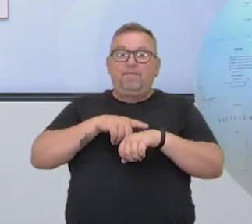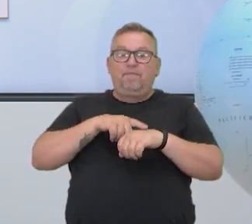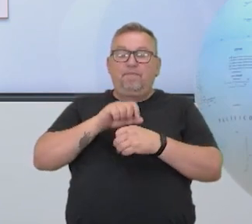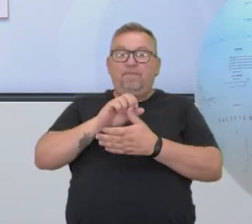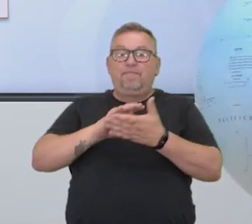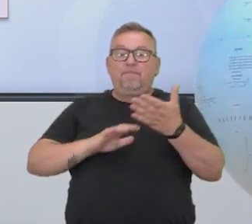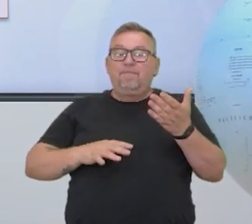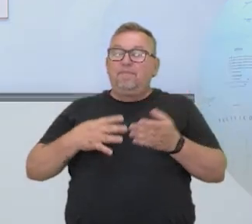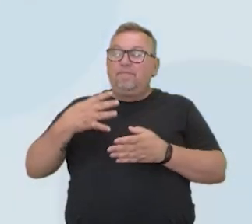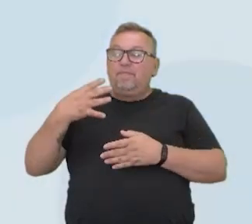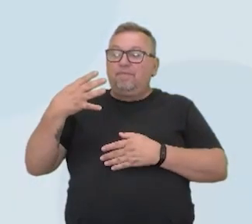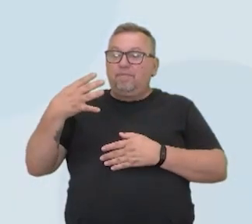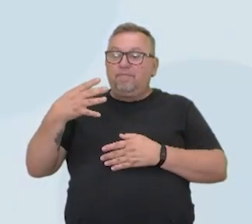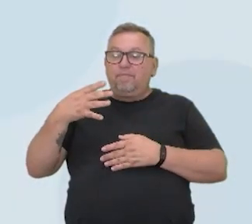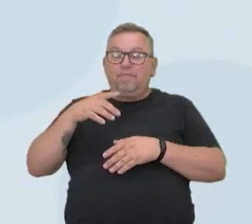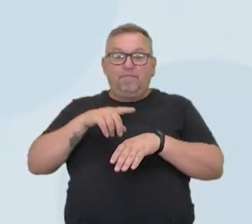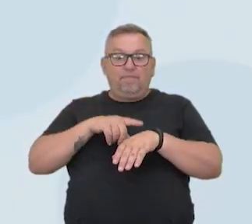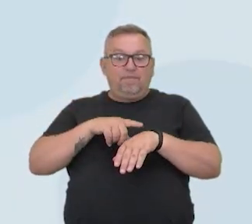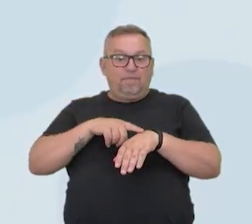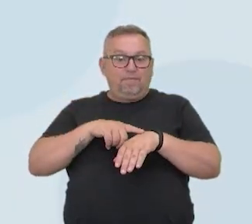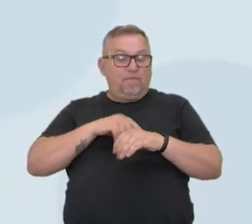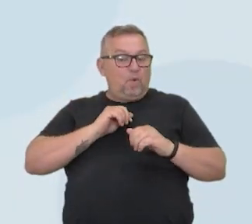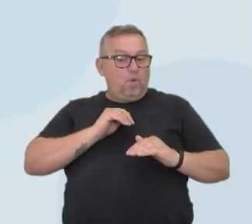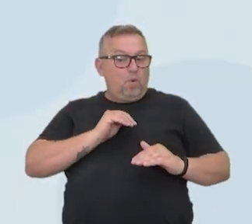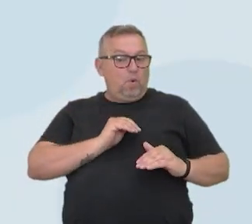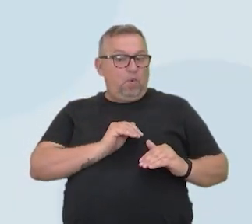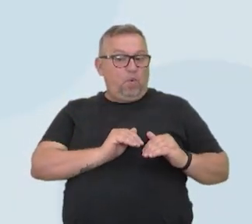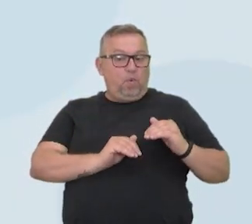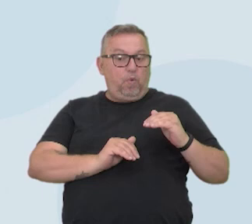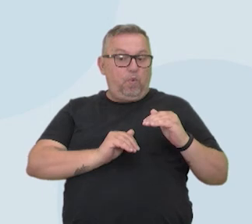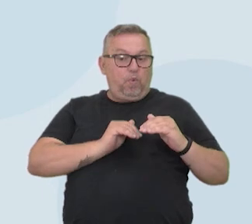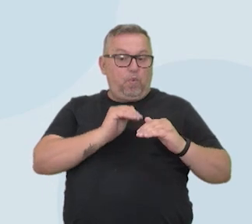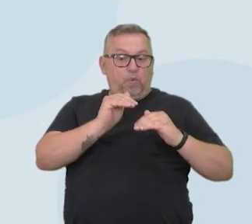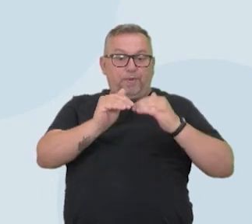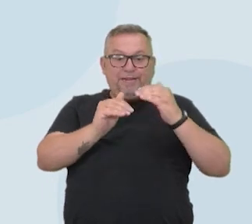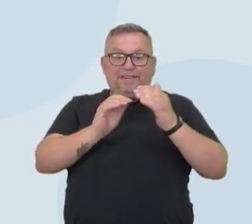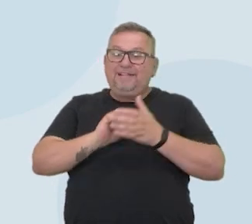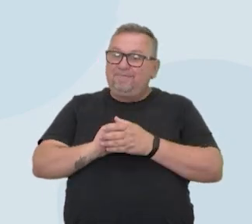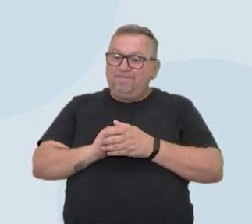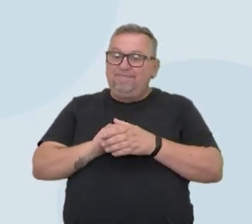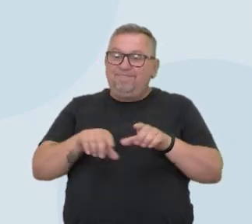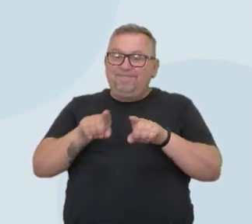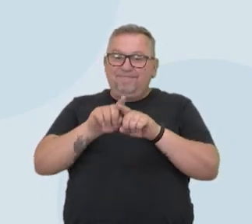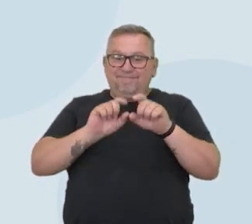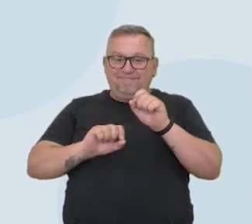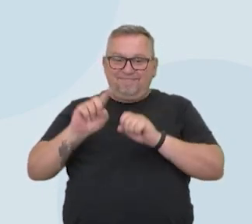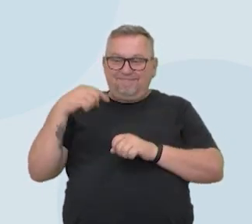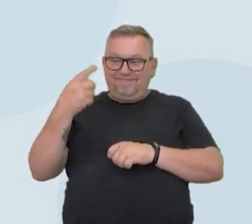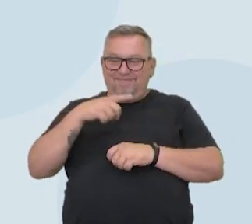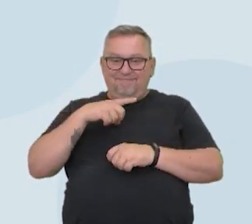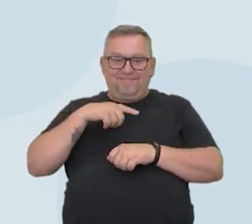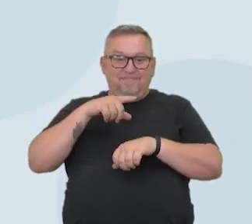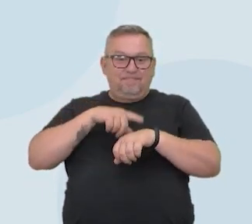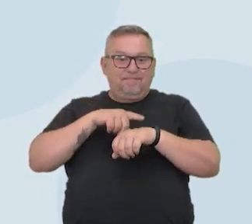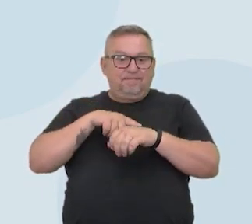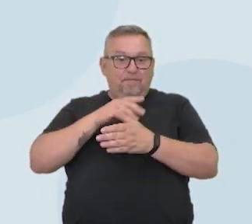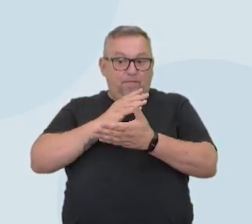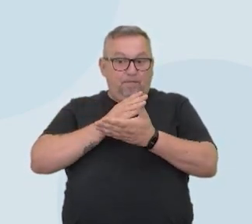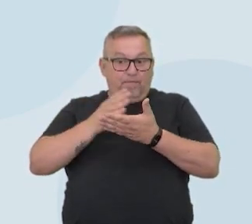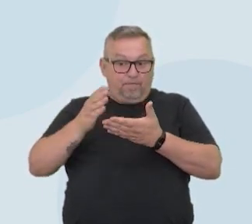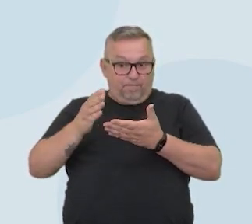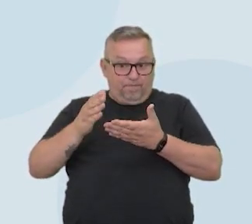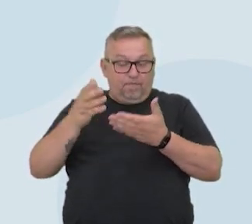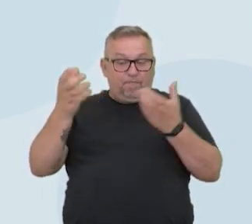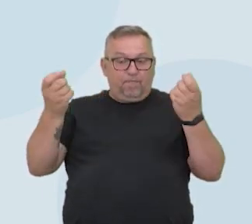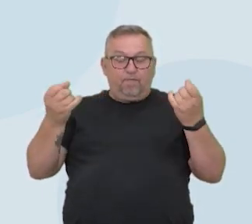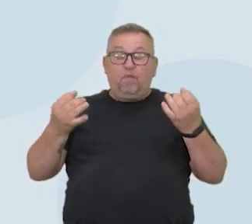4, nós estamos no momento do desenvolvimento, galerinha. Então é isso aí. A gente já teve o nosso momento introdutório, né, para